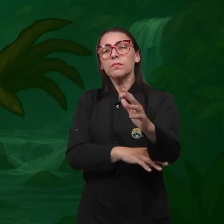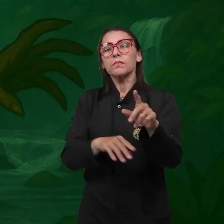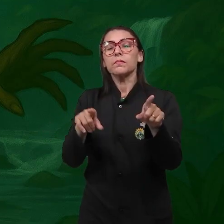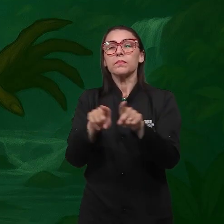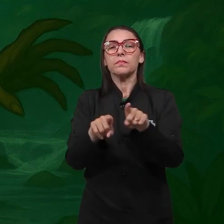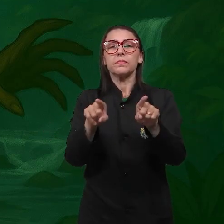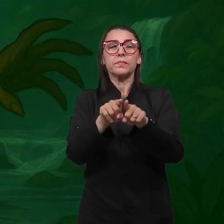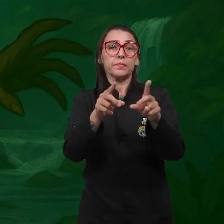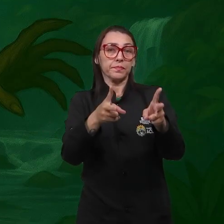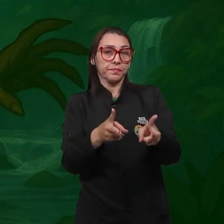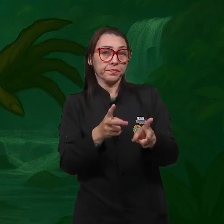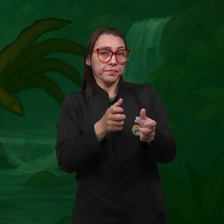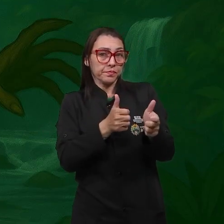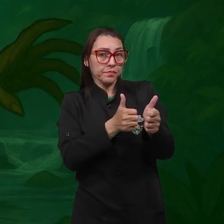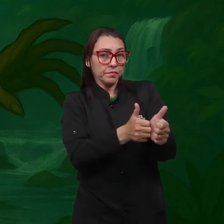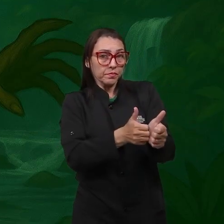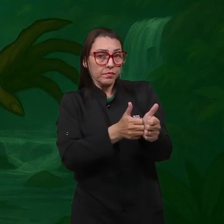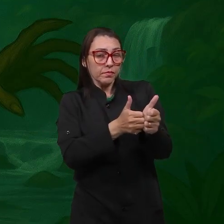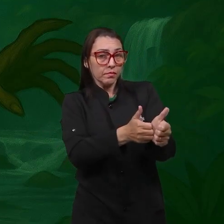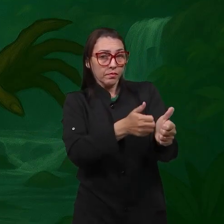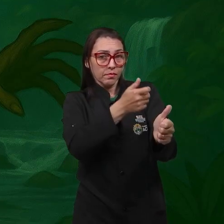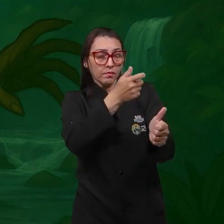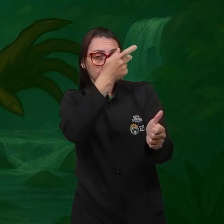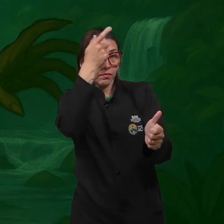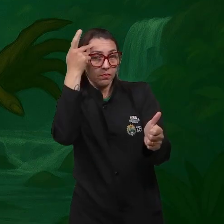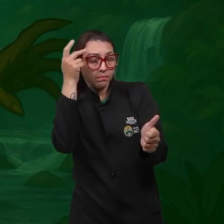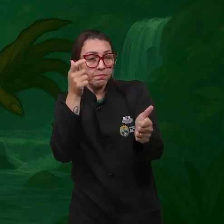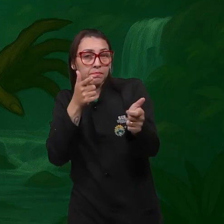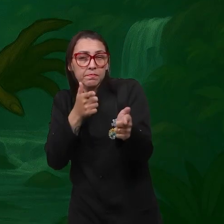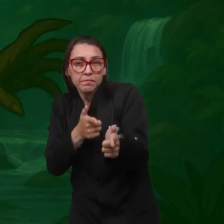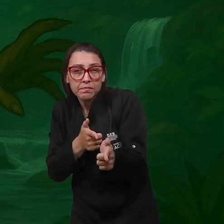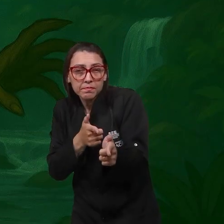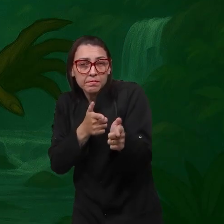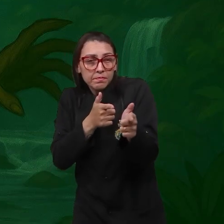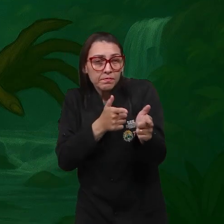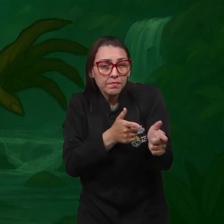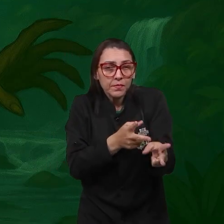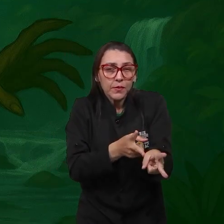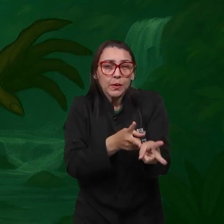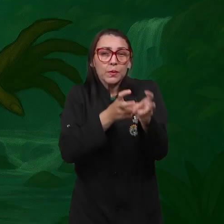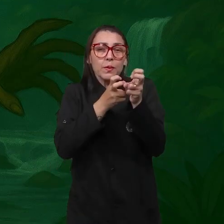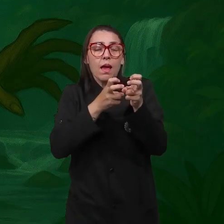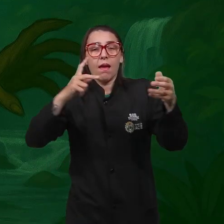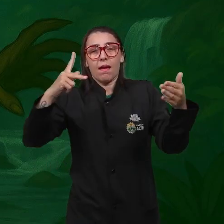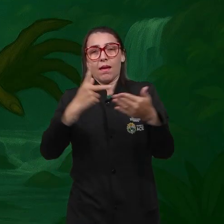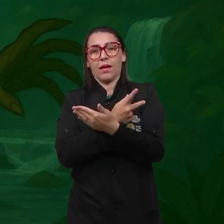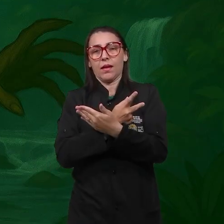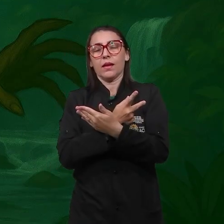geralmente persegue caçadores que estão ali para explorar de forma